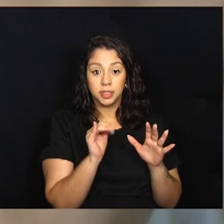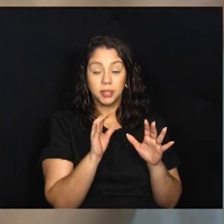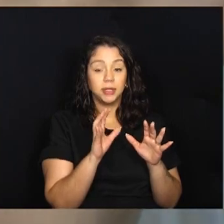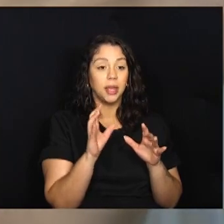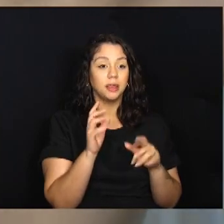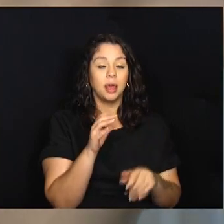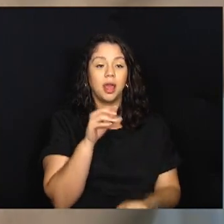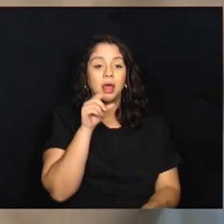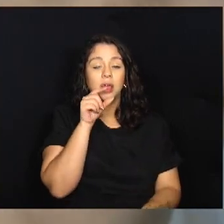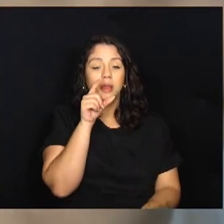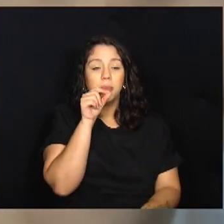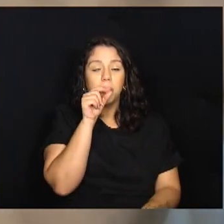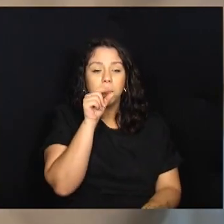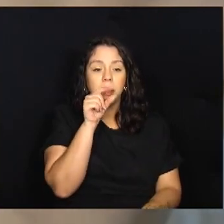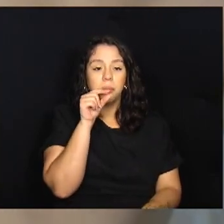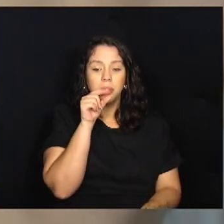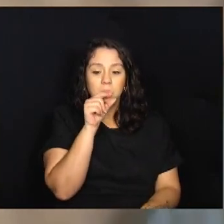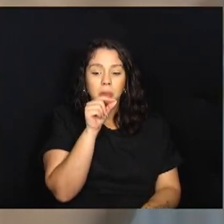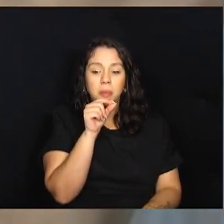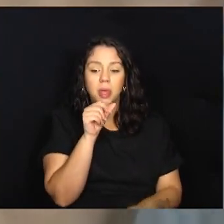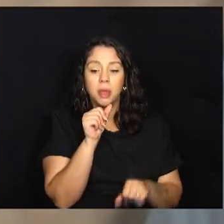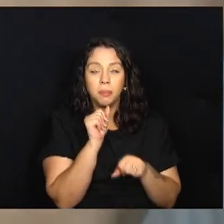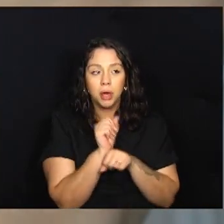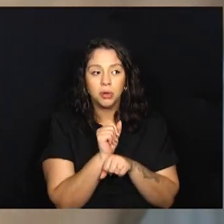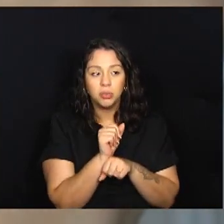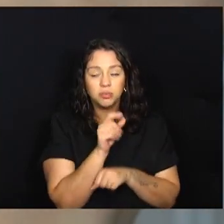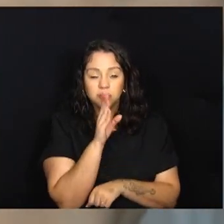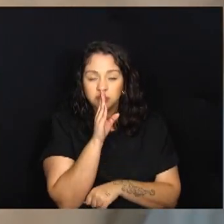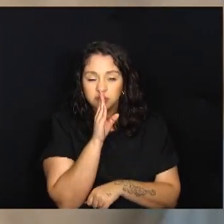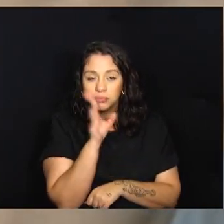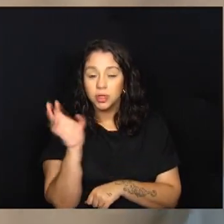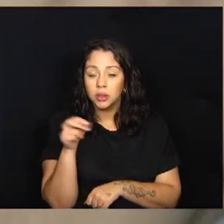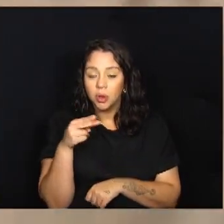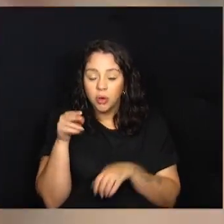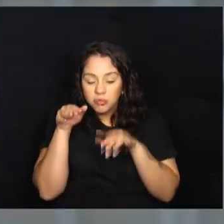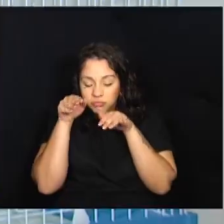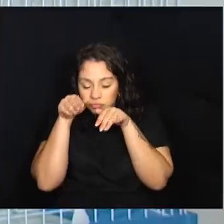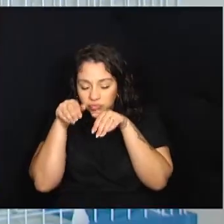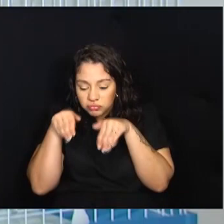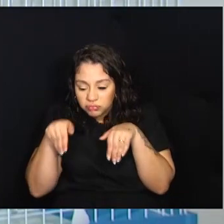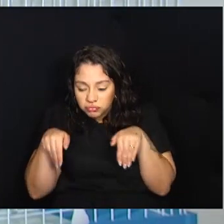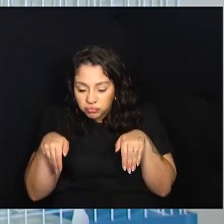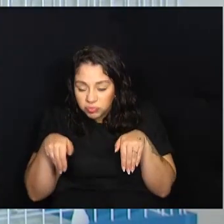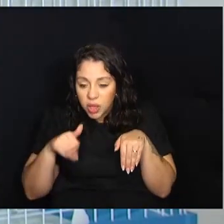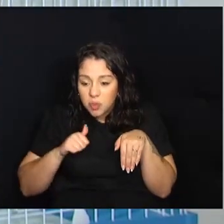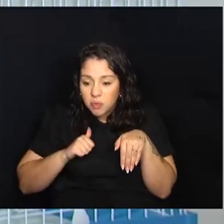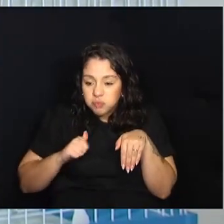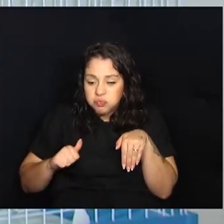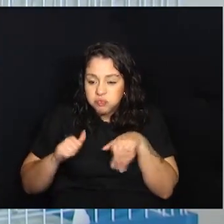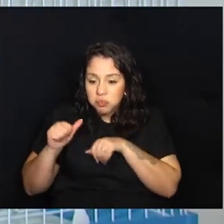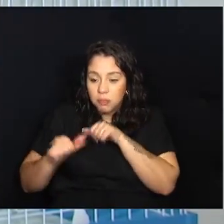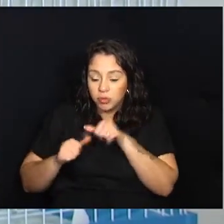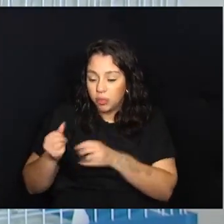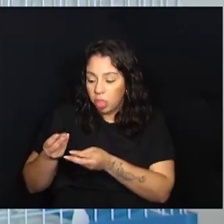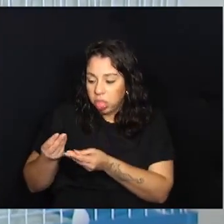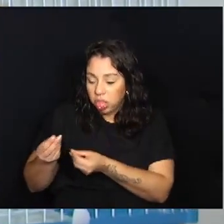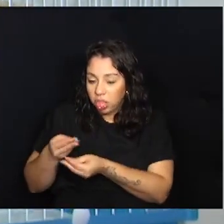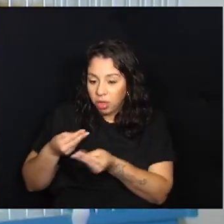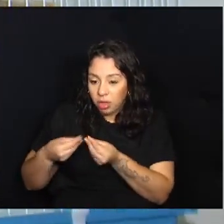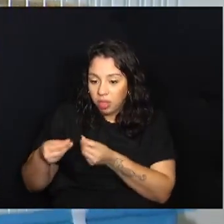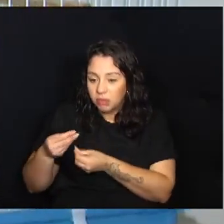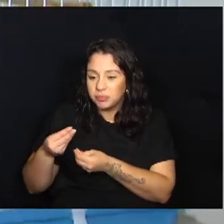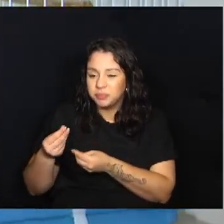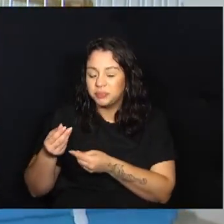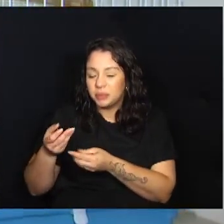piar, ficar em fundo de gaiola, penas eriçadas, mudou a evacuação, a consistência das fezes, às vezes está